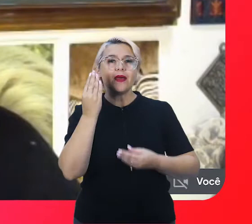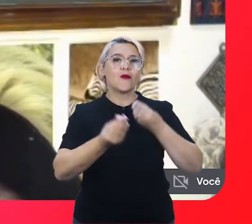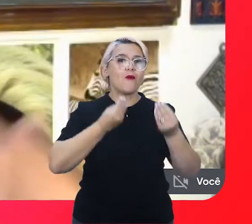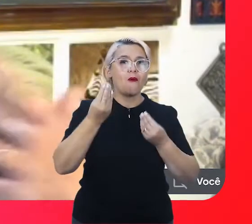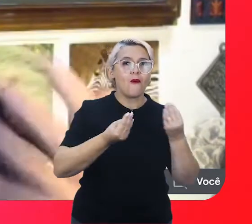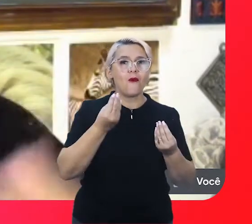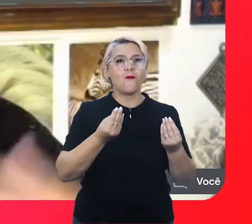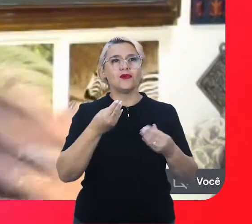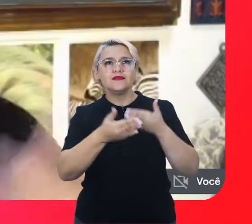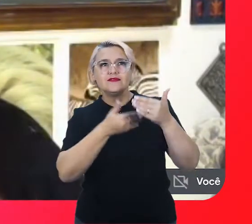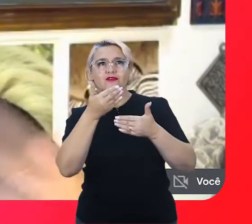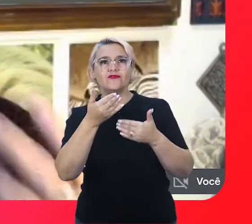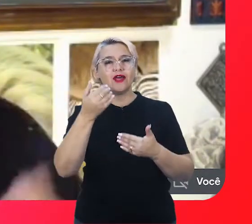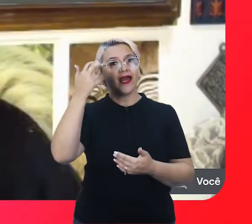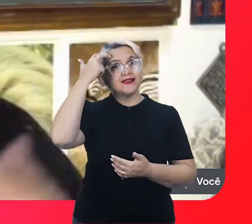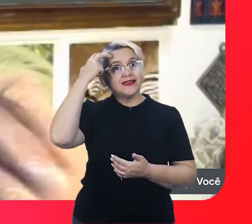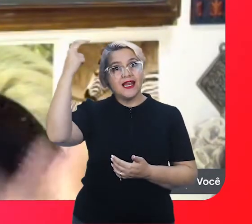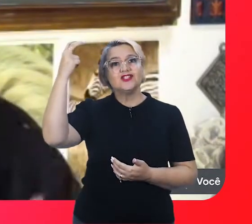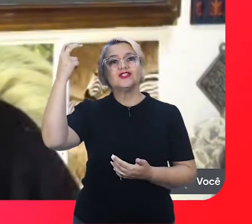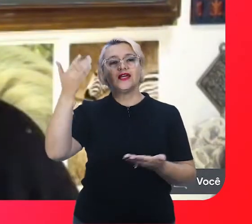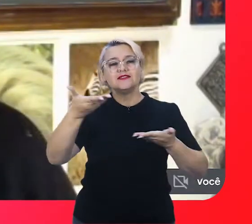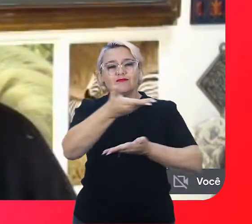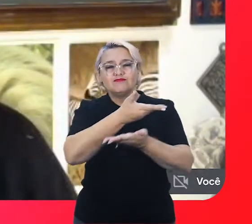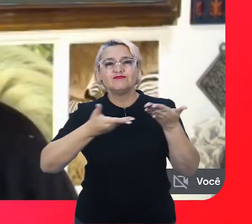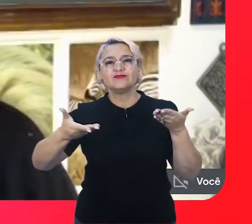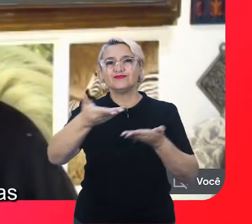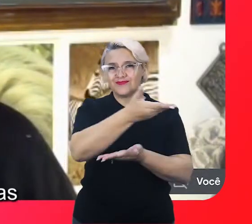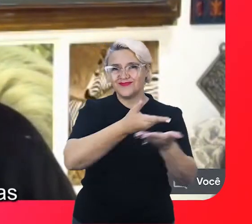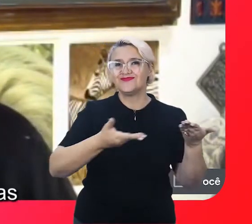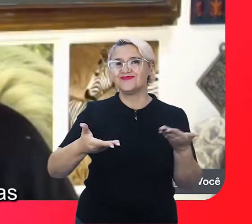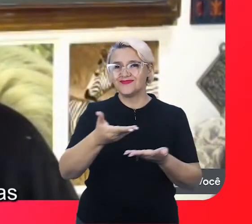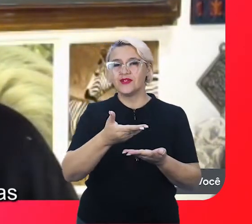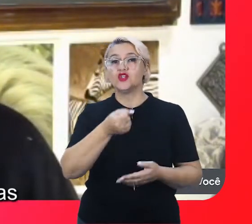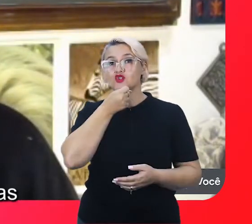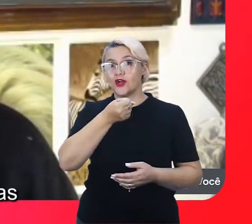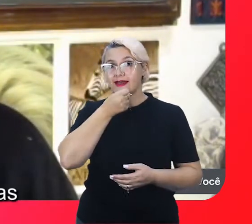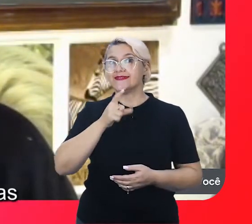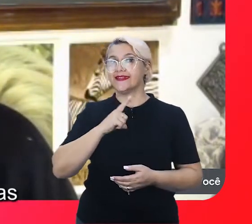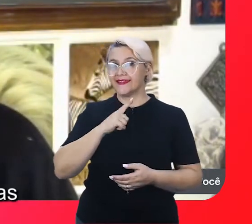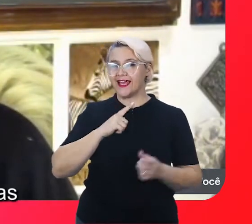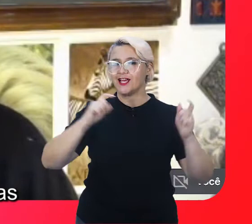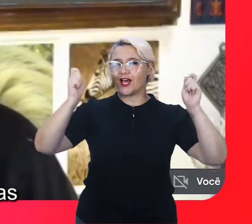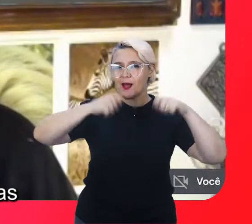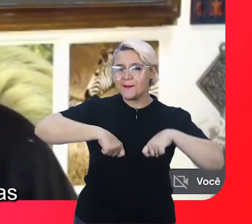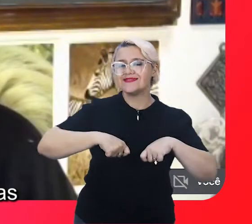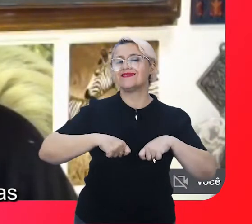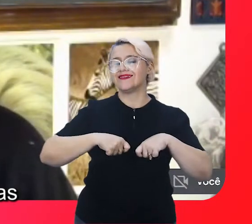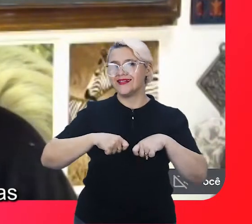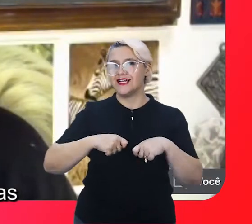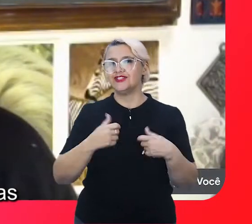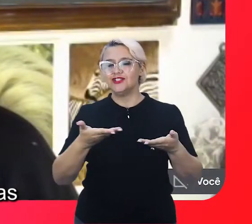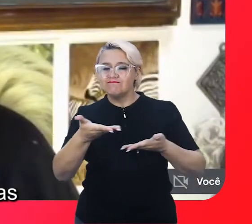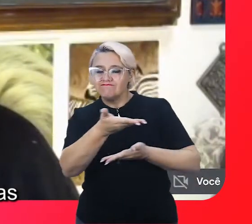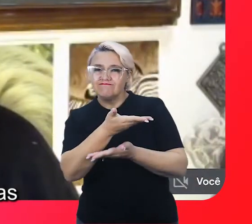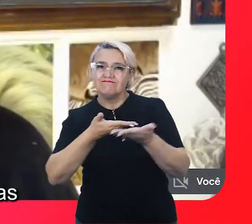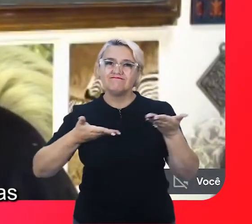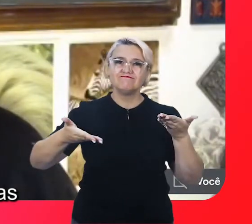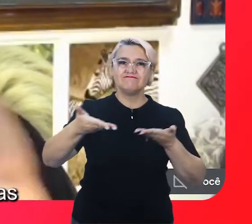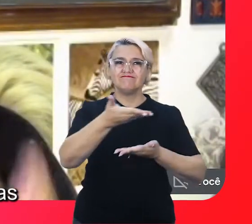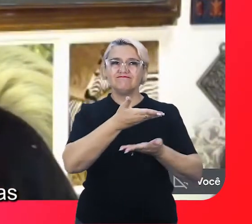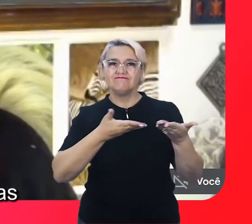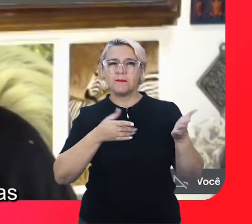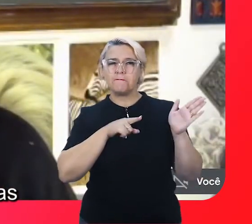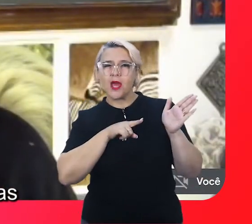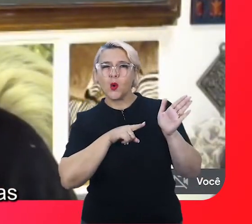de desenvolver essa inteligência interpessoal, né? Que uhum. jornalista tem essa capacidade de